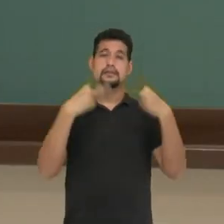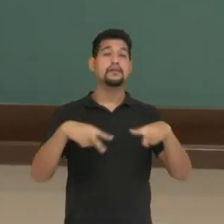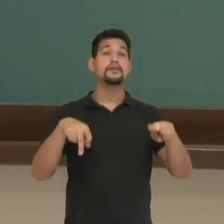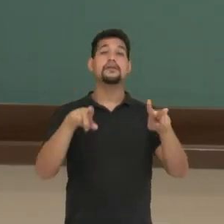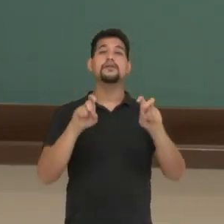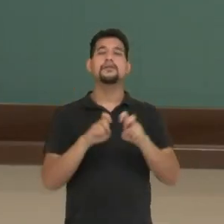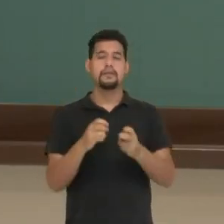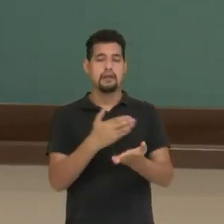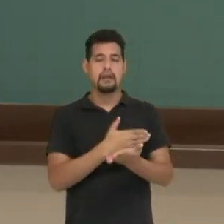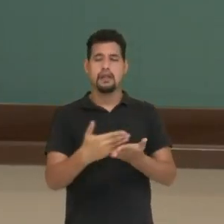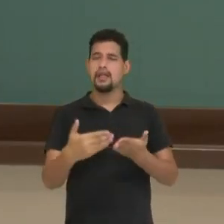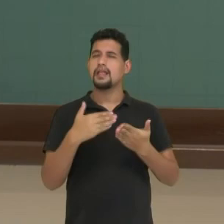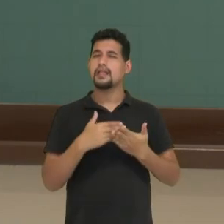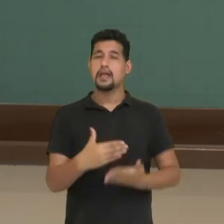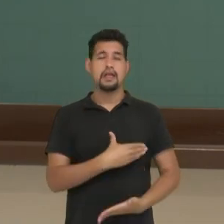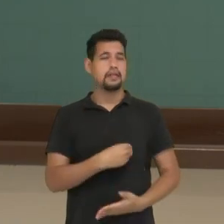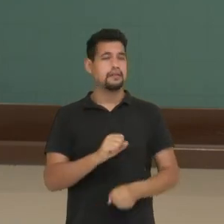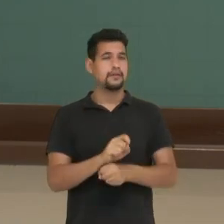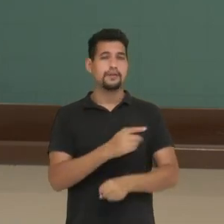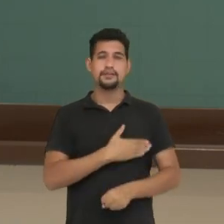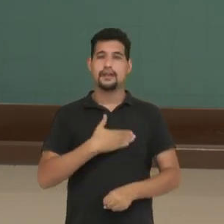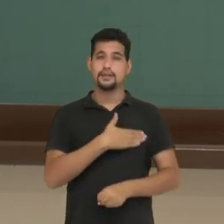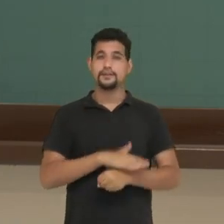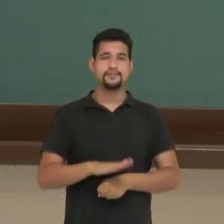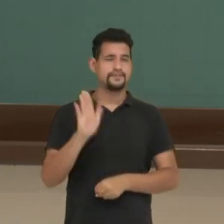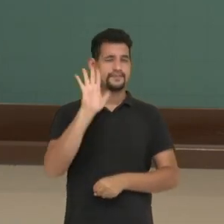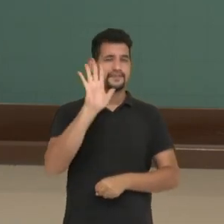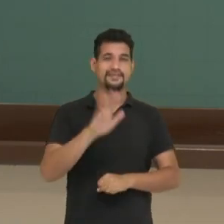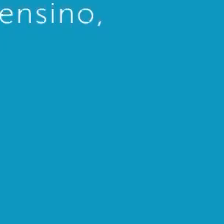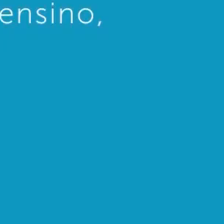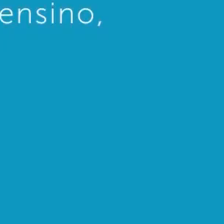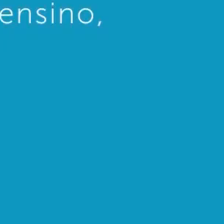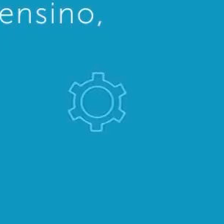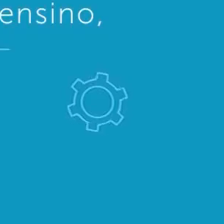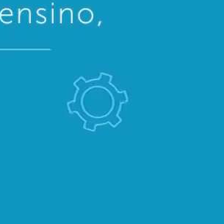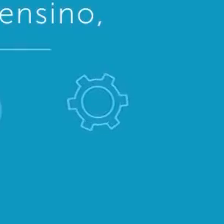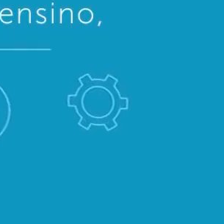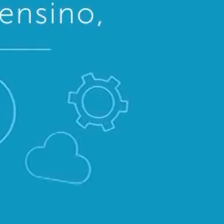vídeo, então, nós falamos sobre a introdução aos mamíferos. Espero que vocês tenham gostado e até breve!